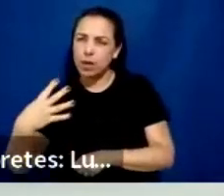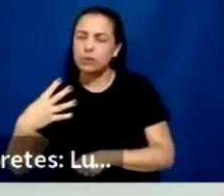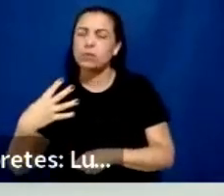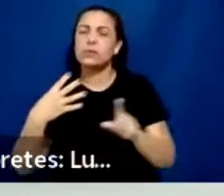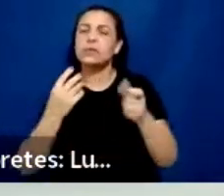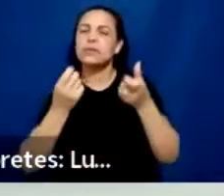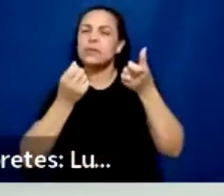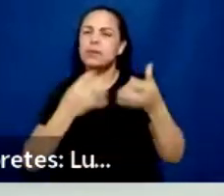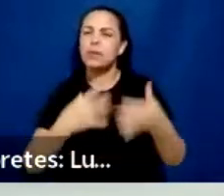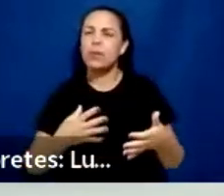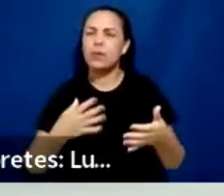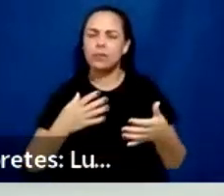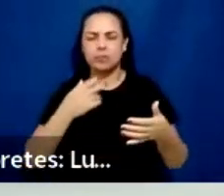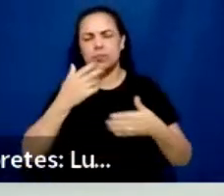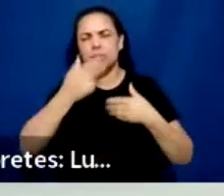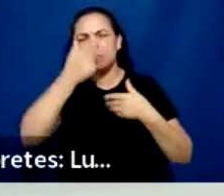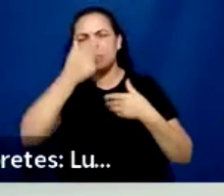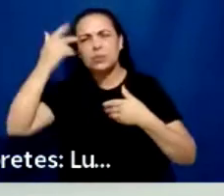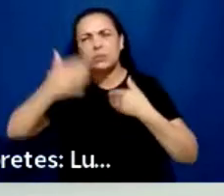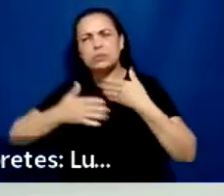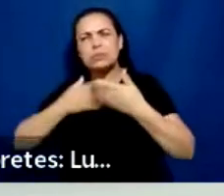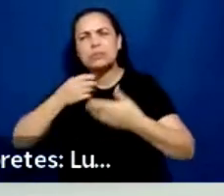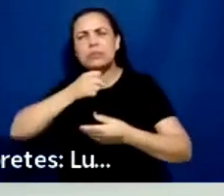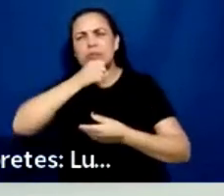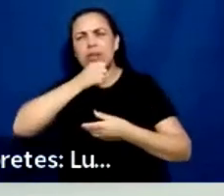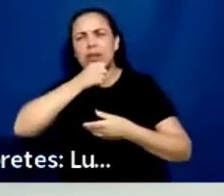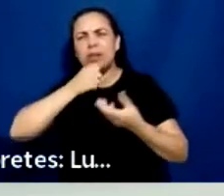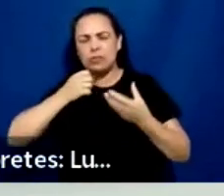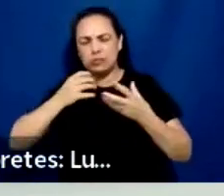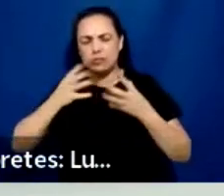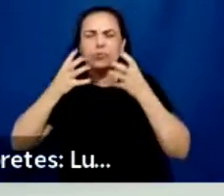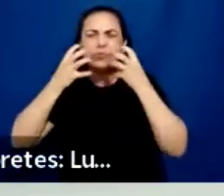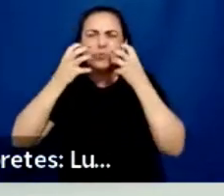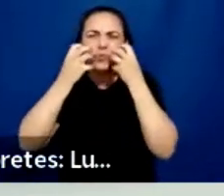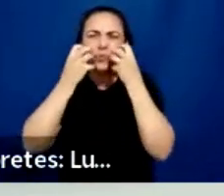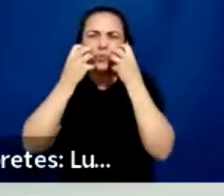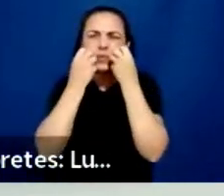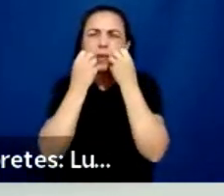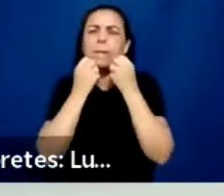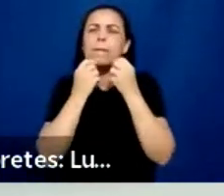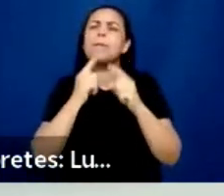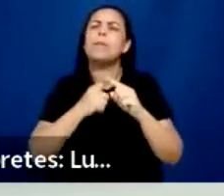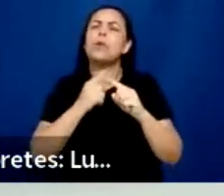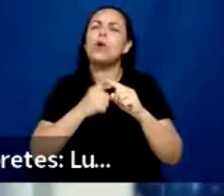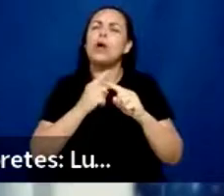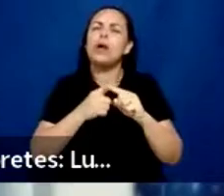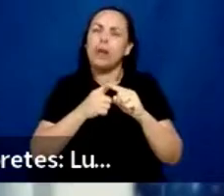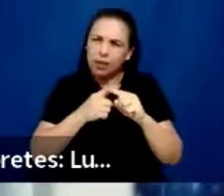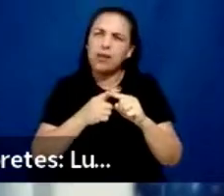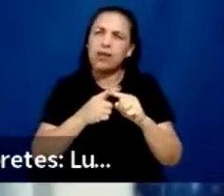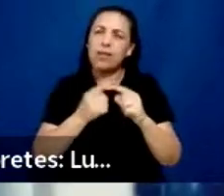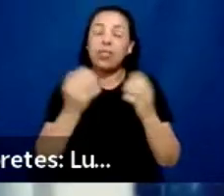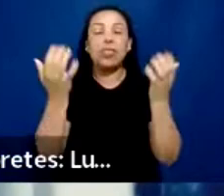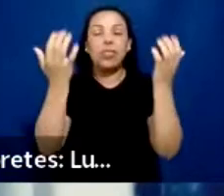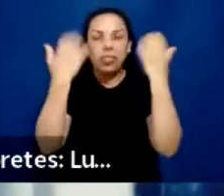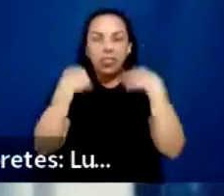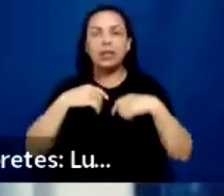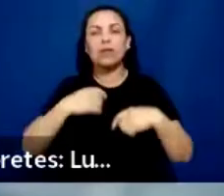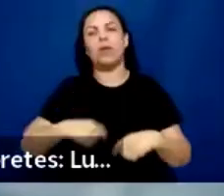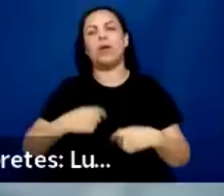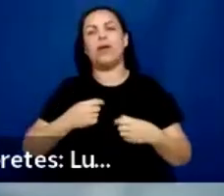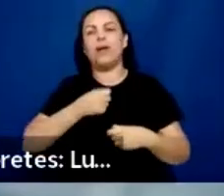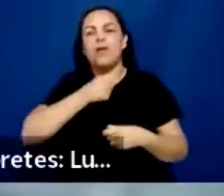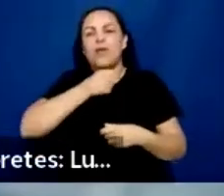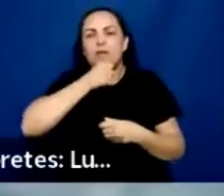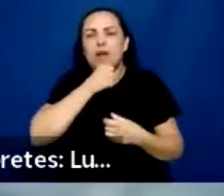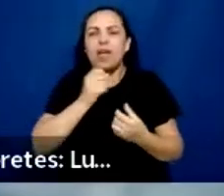do envelhecimento precoce está relacionada ao excesso de radicais livres no organismo. E como combater tudo isso então? Seria preciso